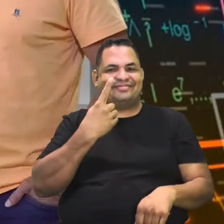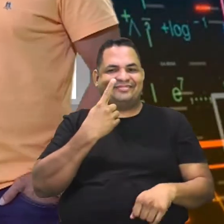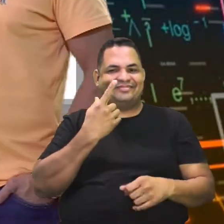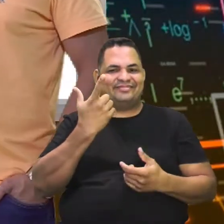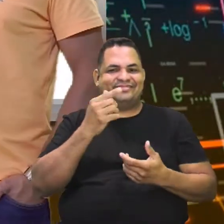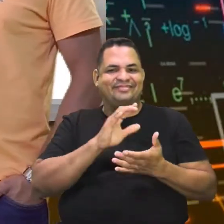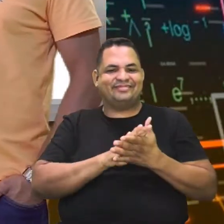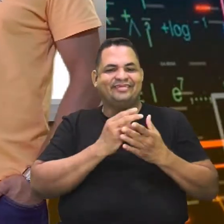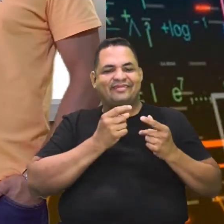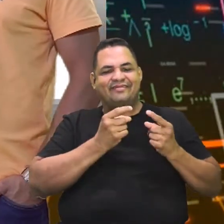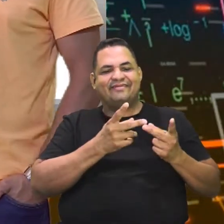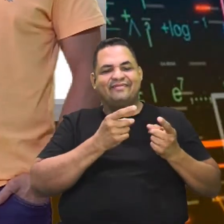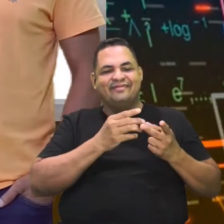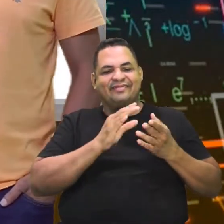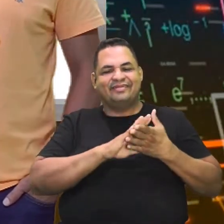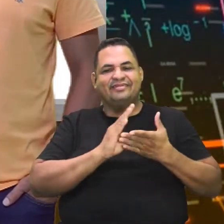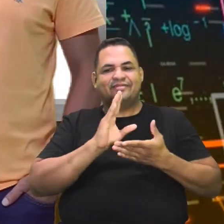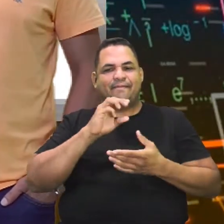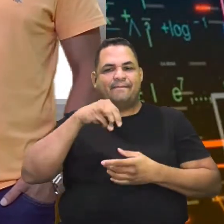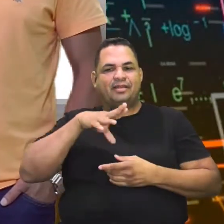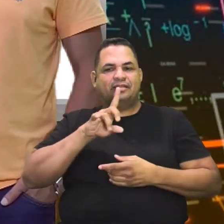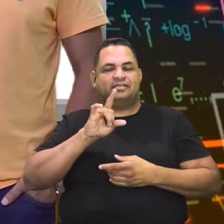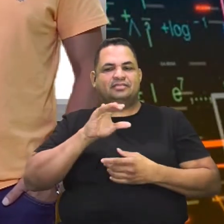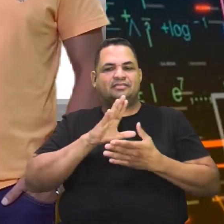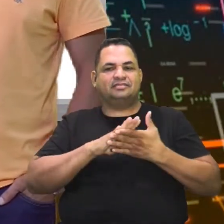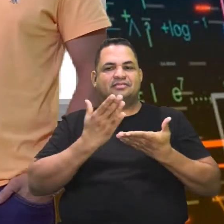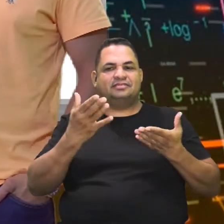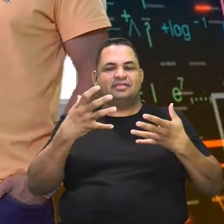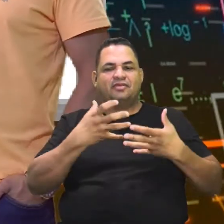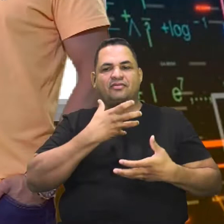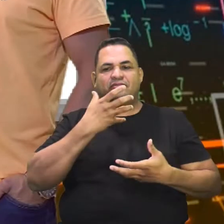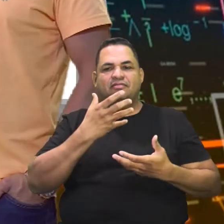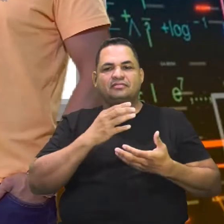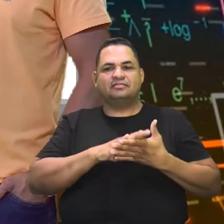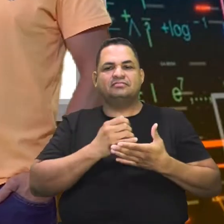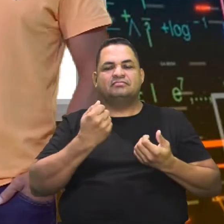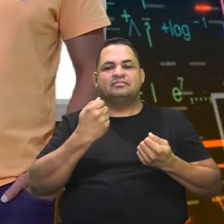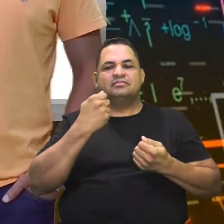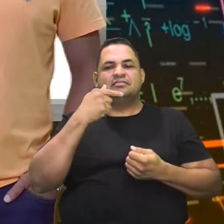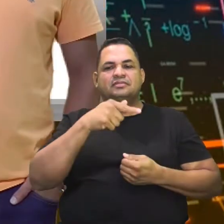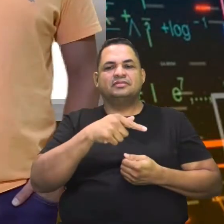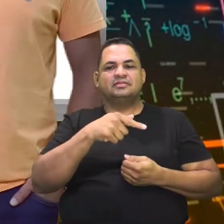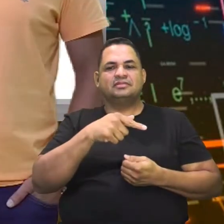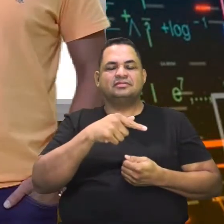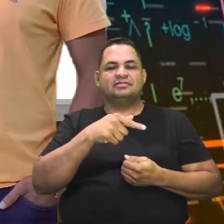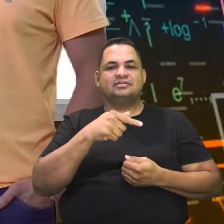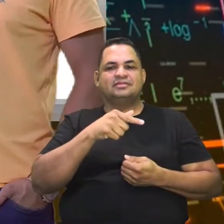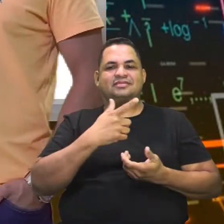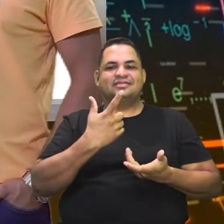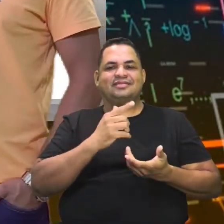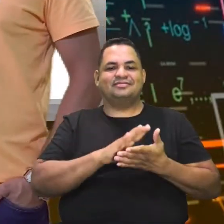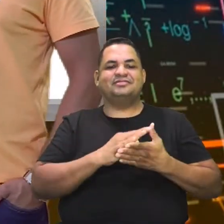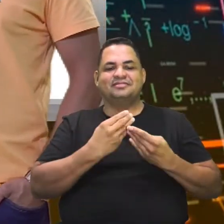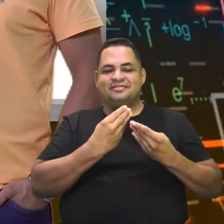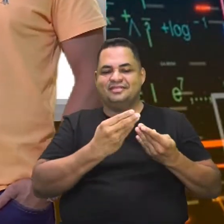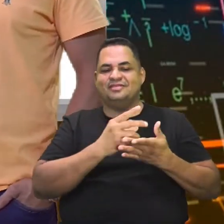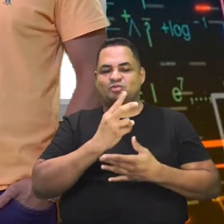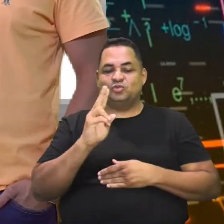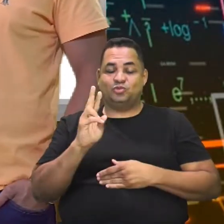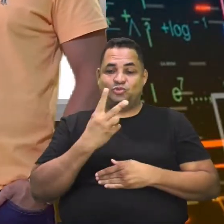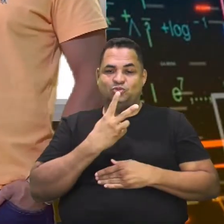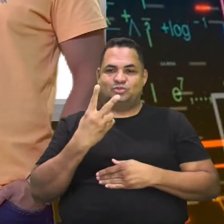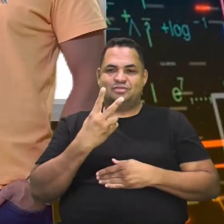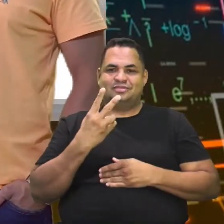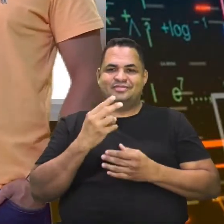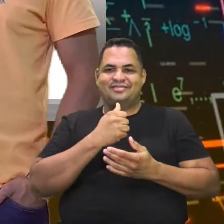Do cara que tava vendendo melancia, R$7. Aí o outro encostou e falou assim: posso levar 2 por 14? Não, é R$7